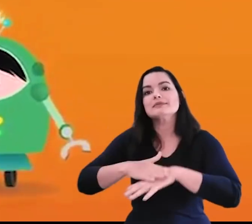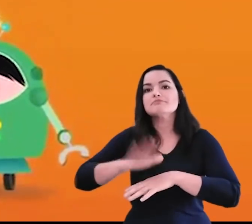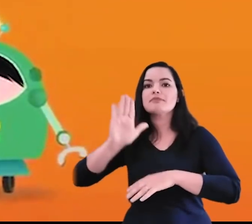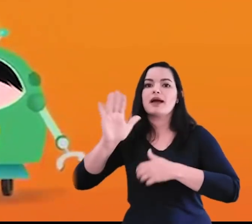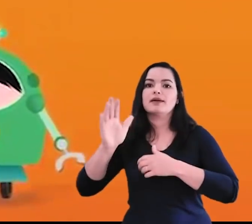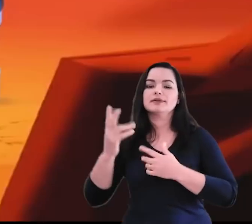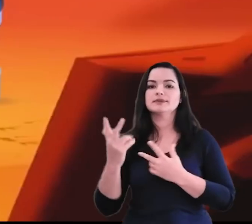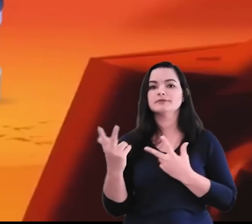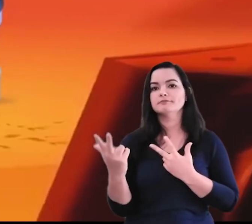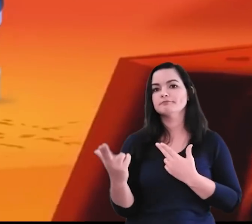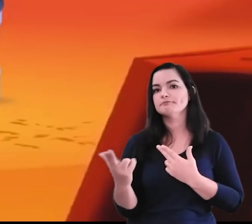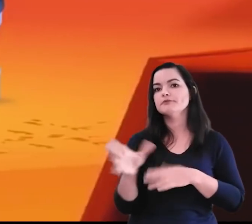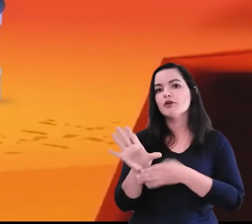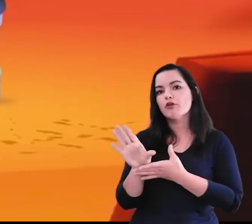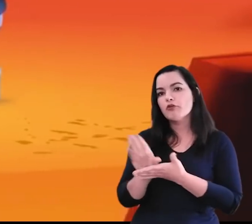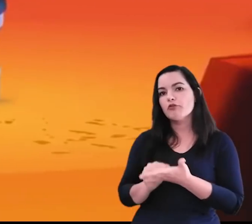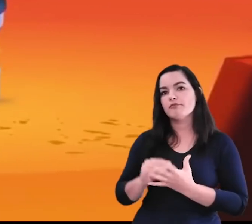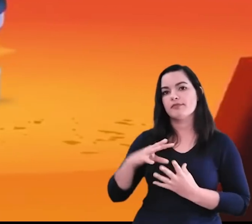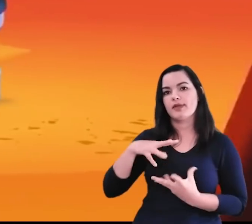nenhum feriado antes.